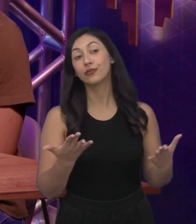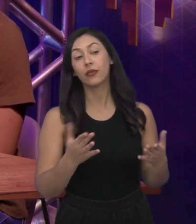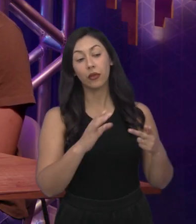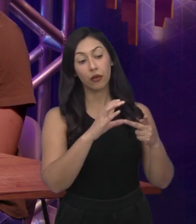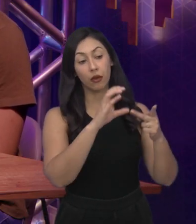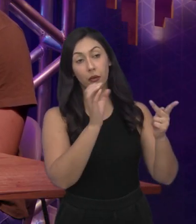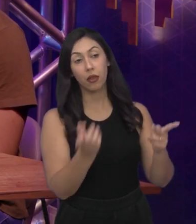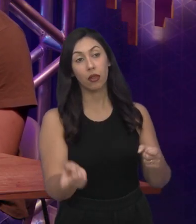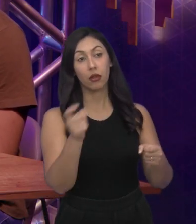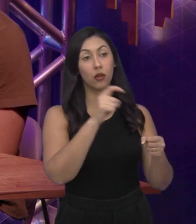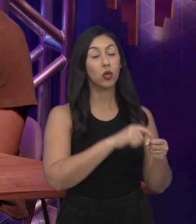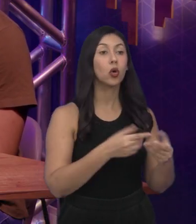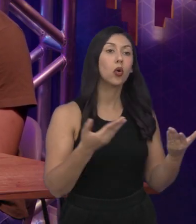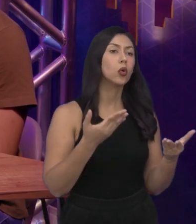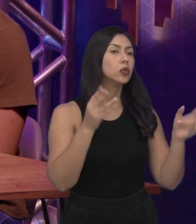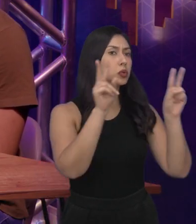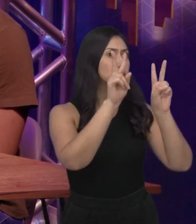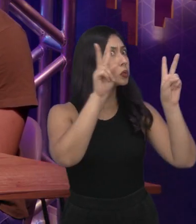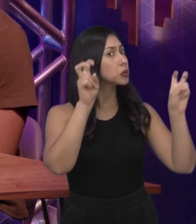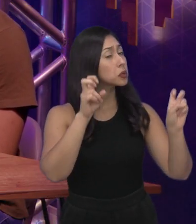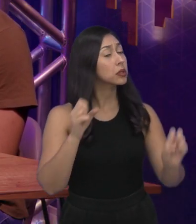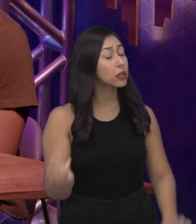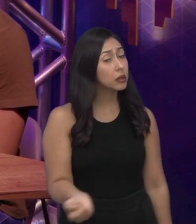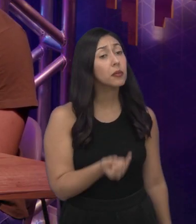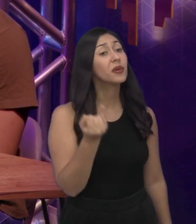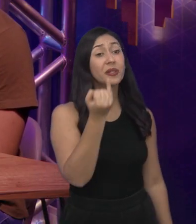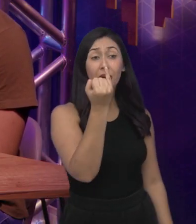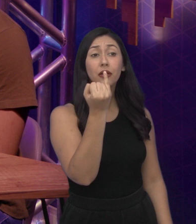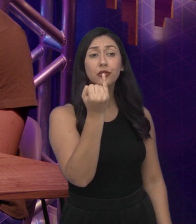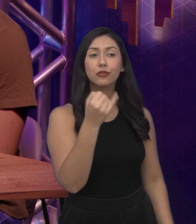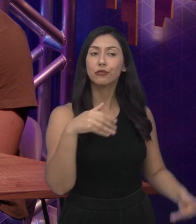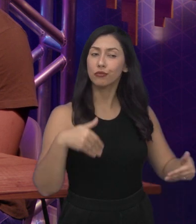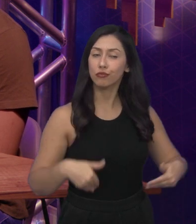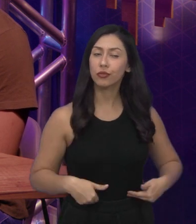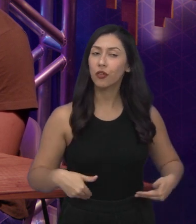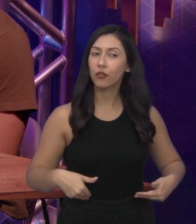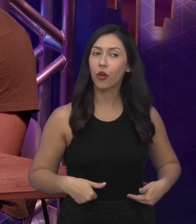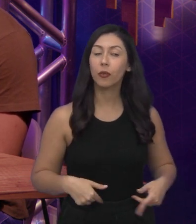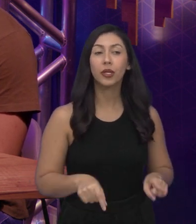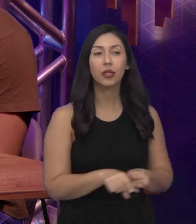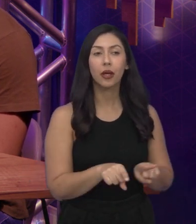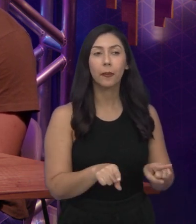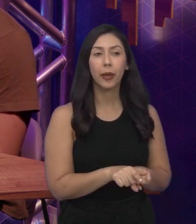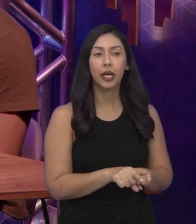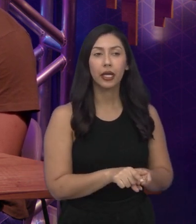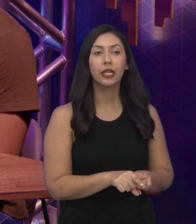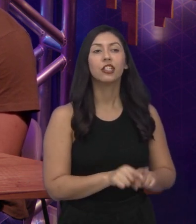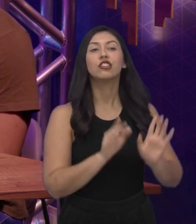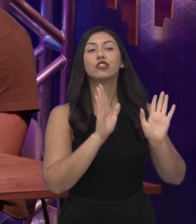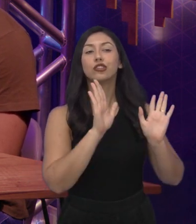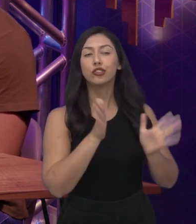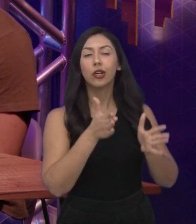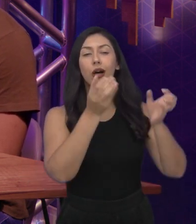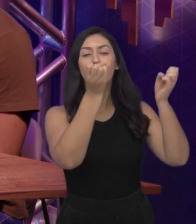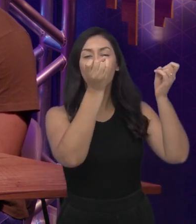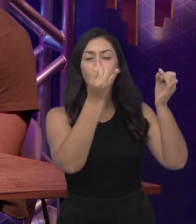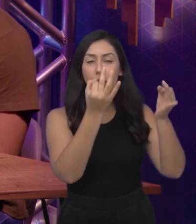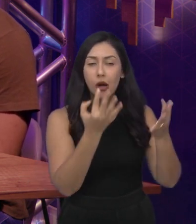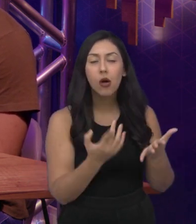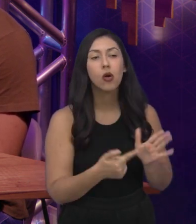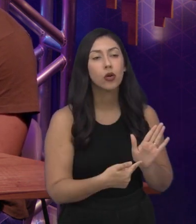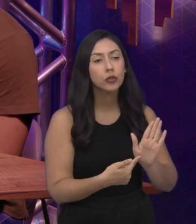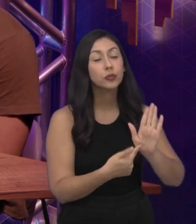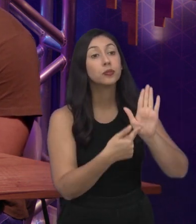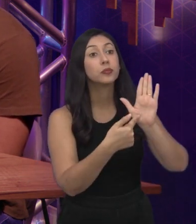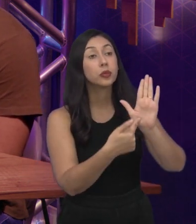De volta com o Pode Ser, hoje falando sobre um tema muito importante que é a fome. Inclusive no outro programa, no outro bloco, a gente estava citando